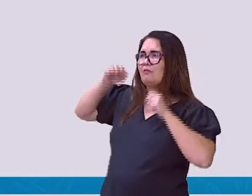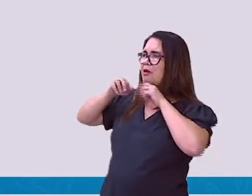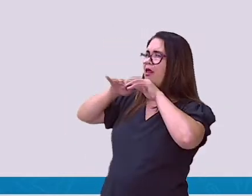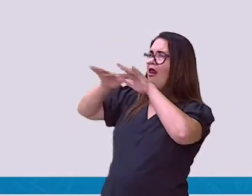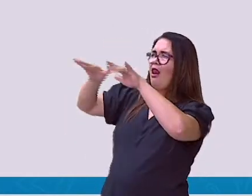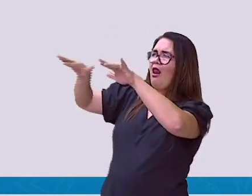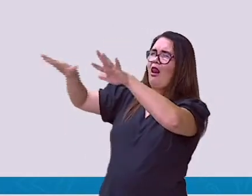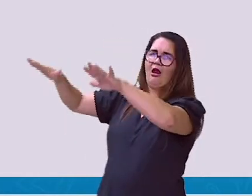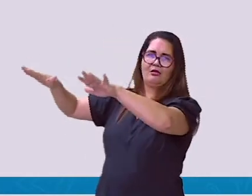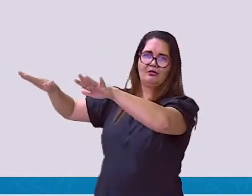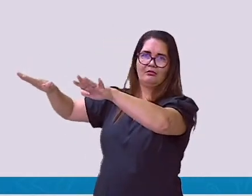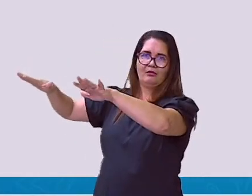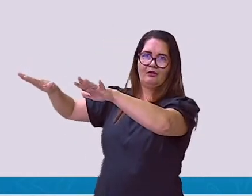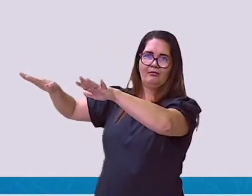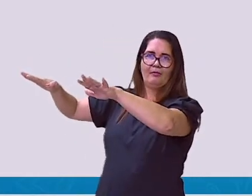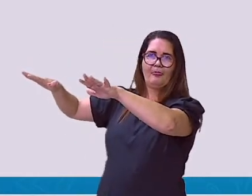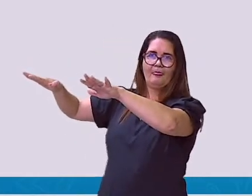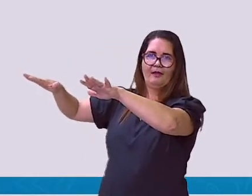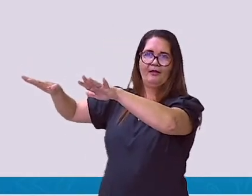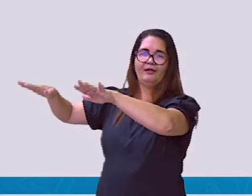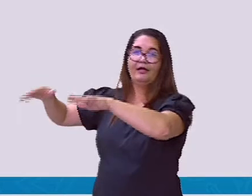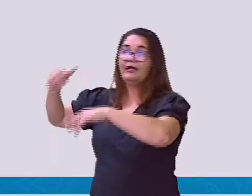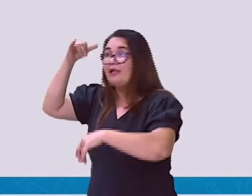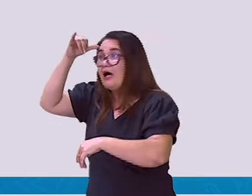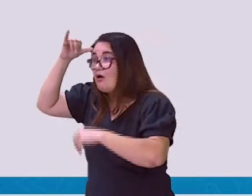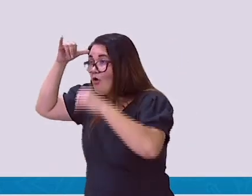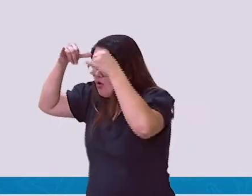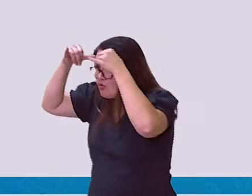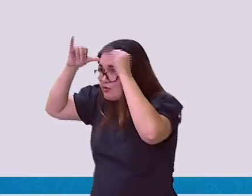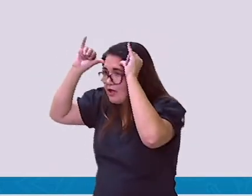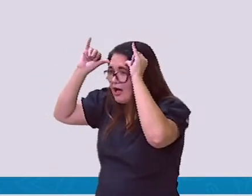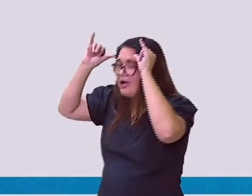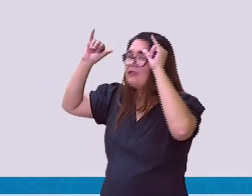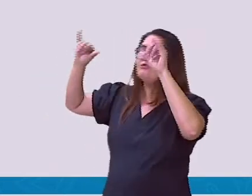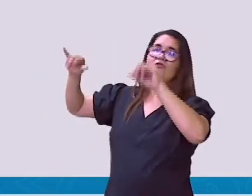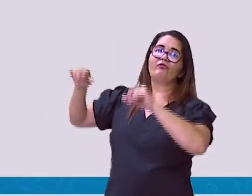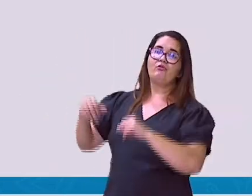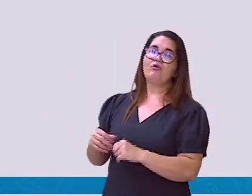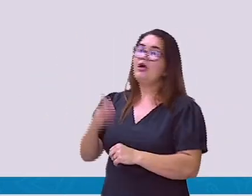fazem? O gado é criado confinado.